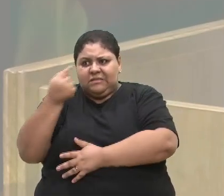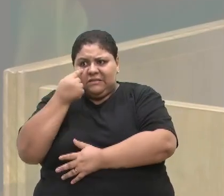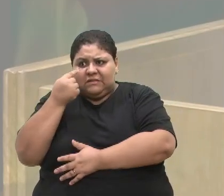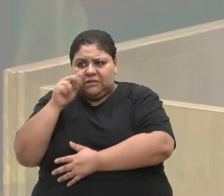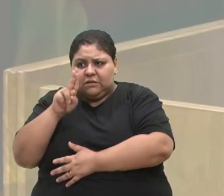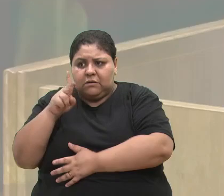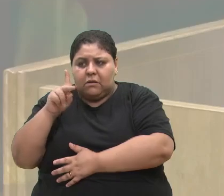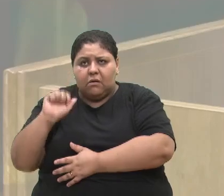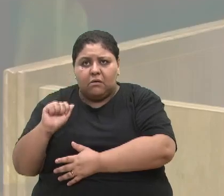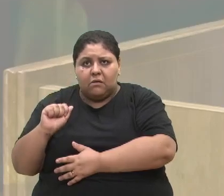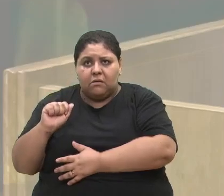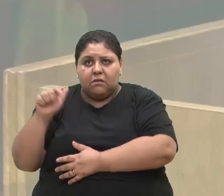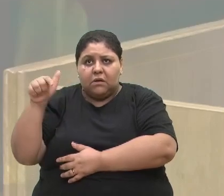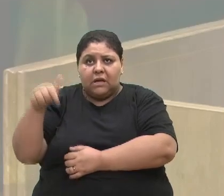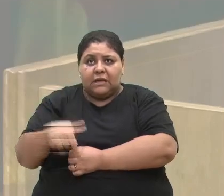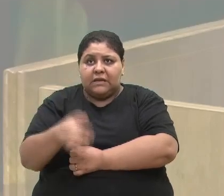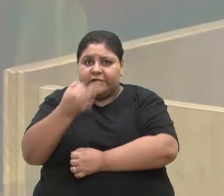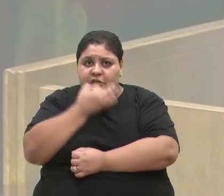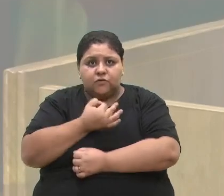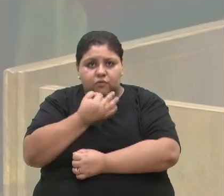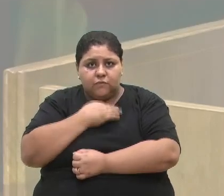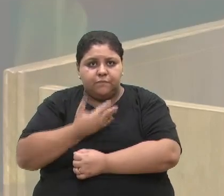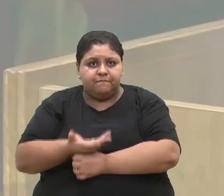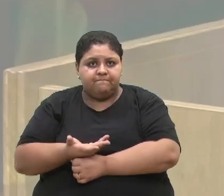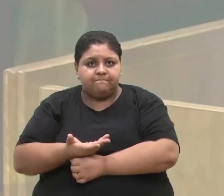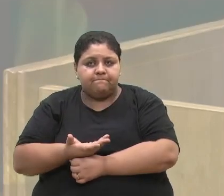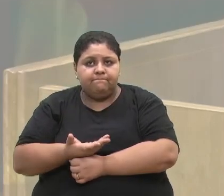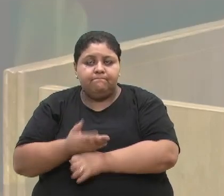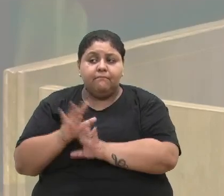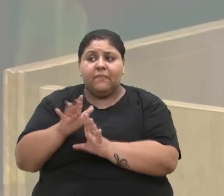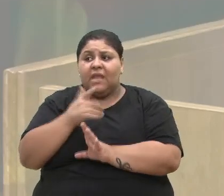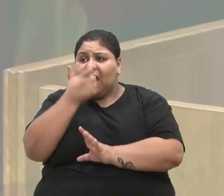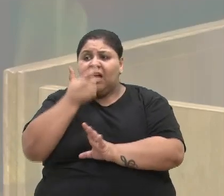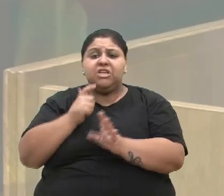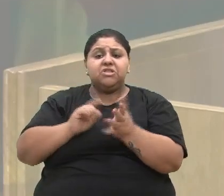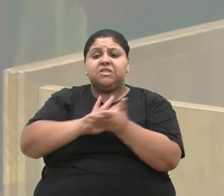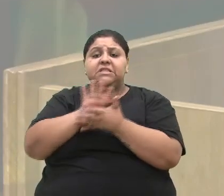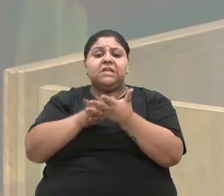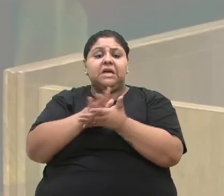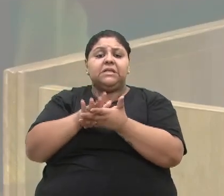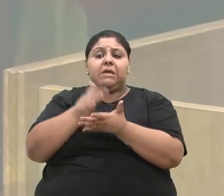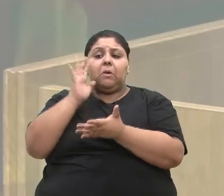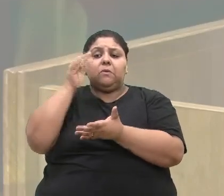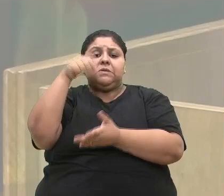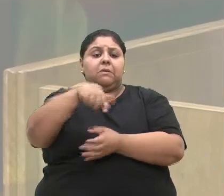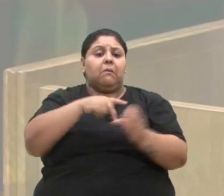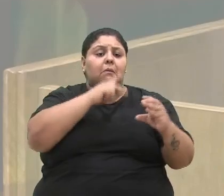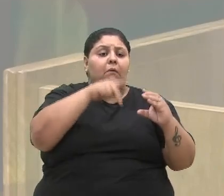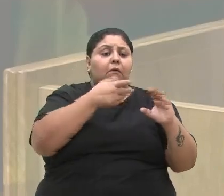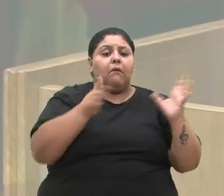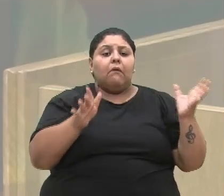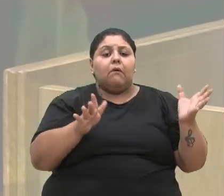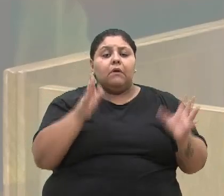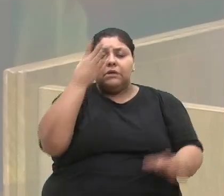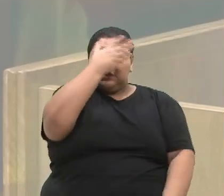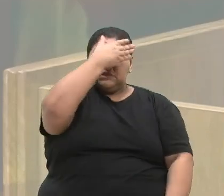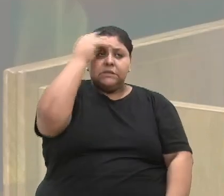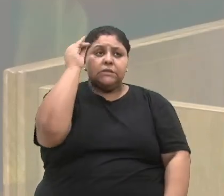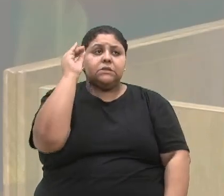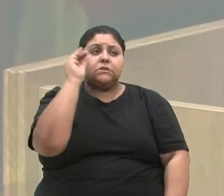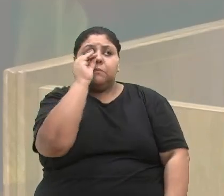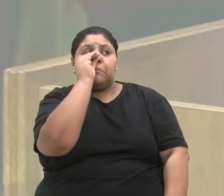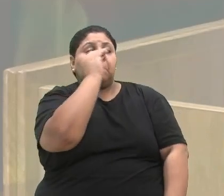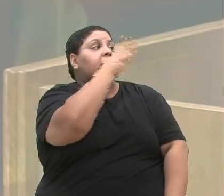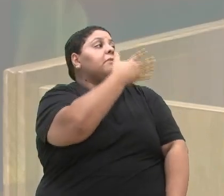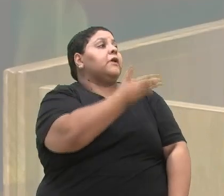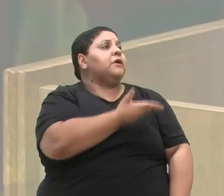UPAs da nossa cidade de Caxias do Sul. E parece que nada aconteceu aqui nessa Câmara, parece que foi passado pano, vereador Estela. Na nossa